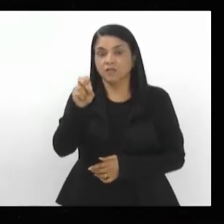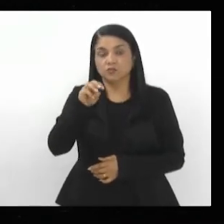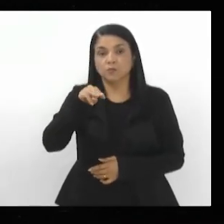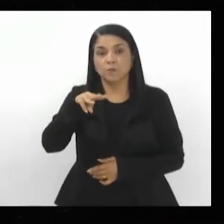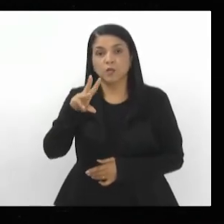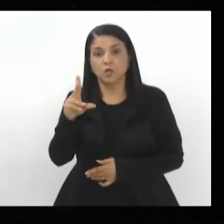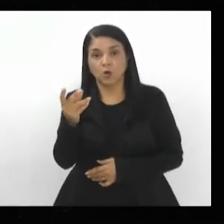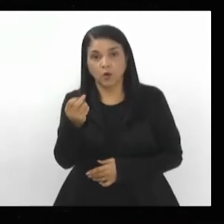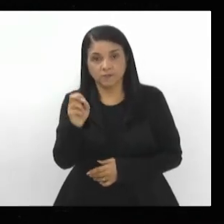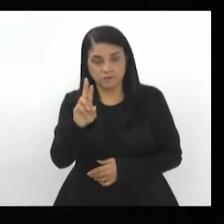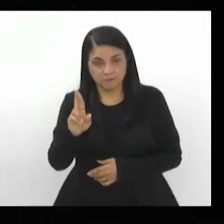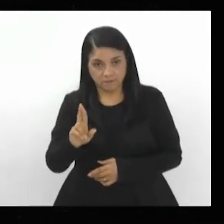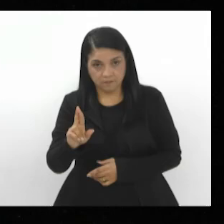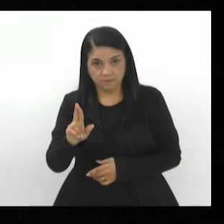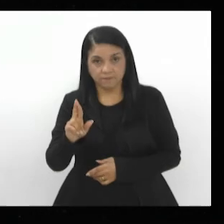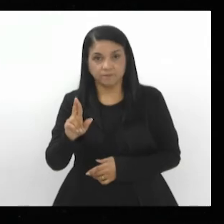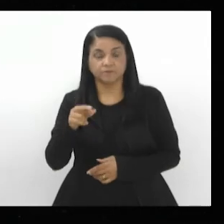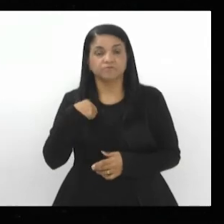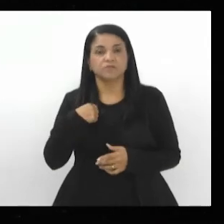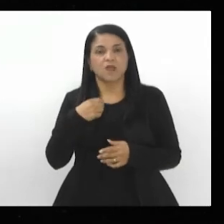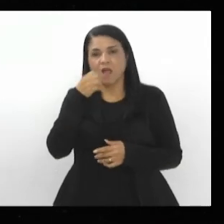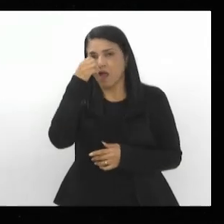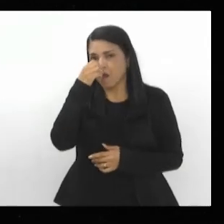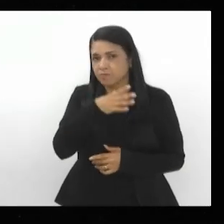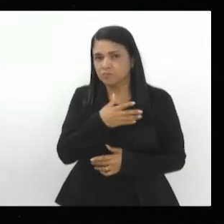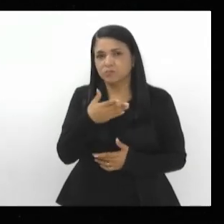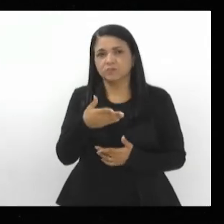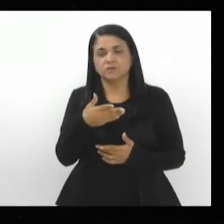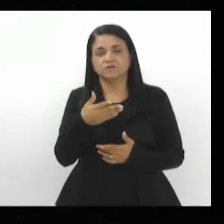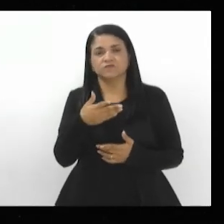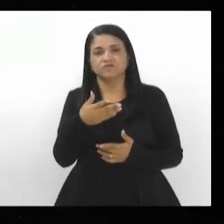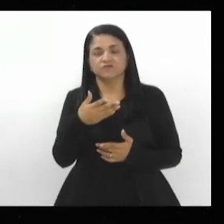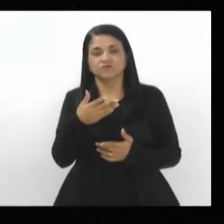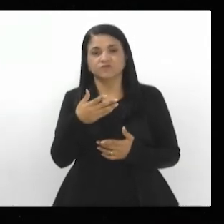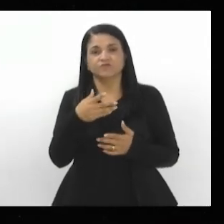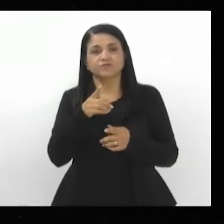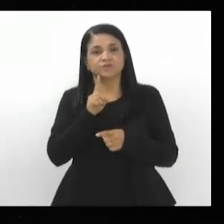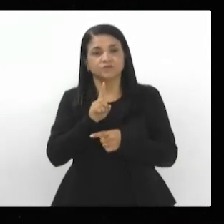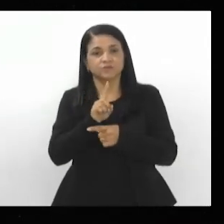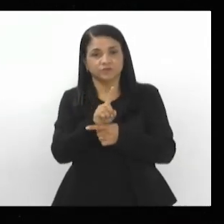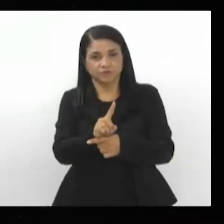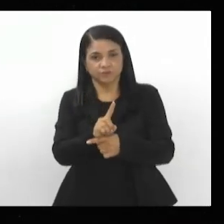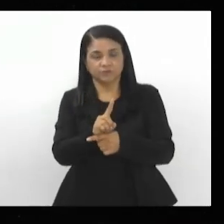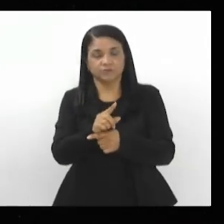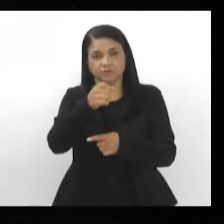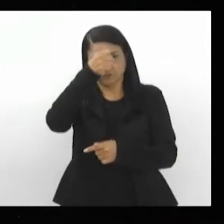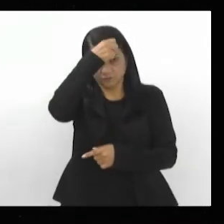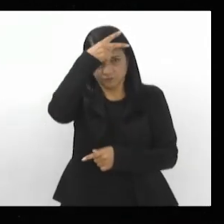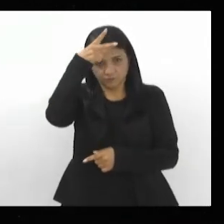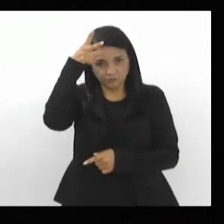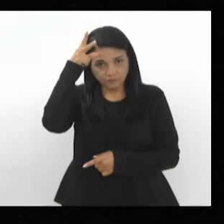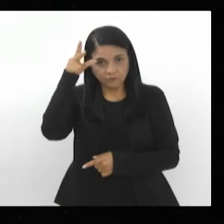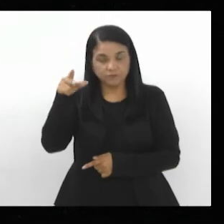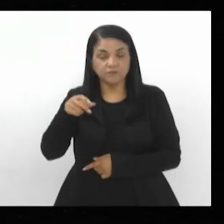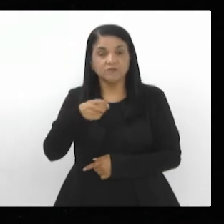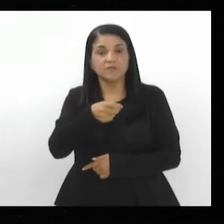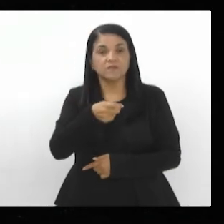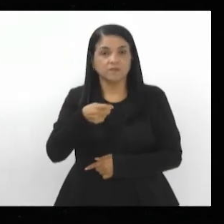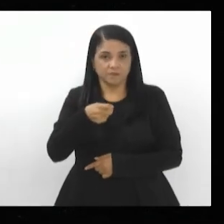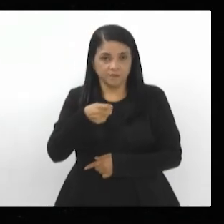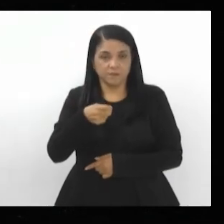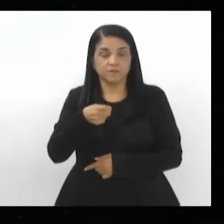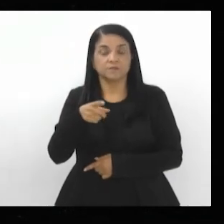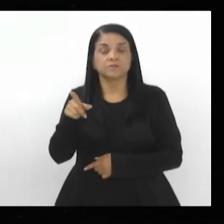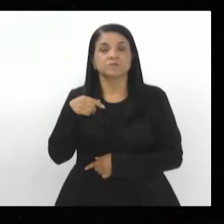juros abusivos e investimentos questionáveis durante a gestão da ex-prefeita Rosinha Garotinho, conforme apurado